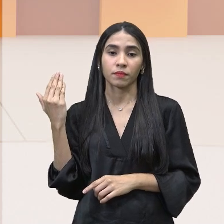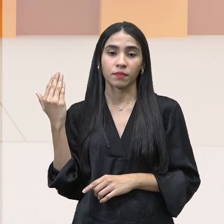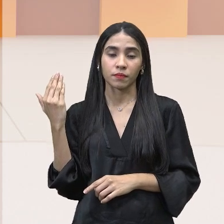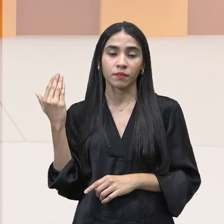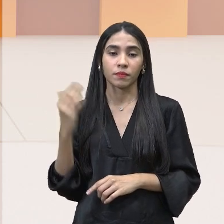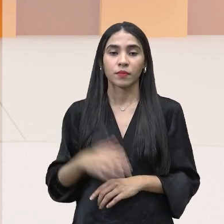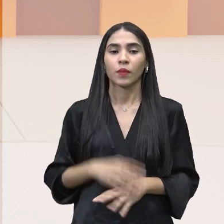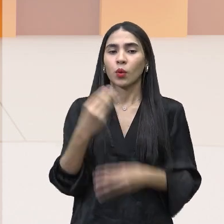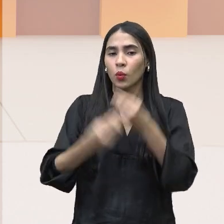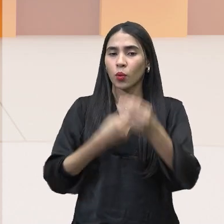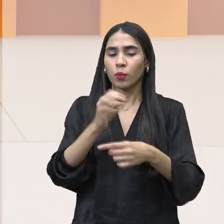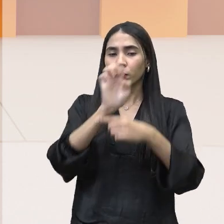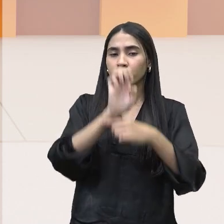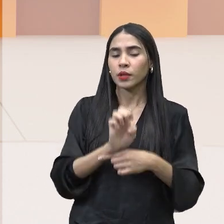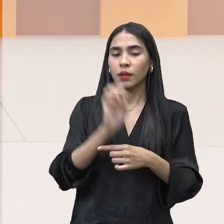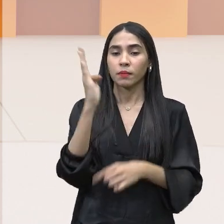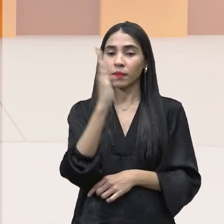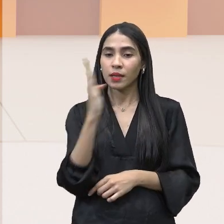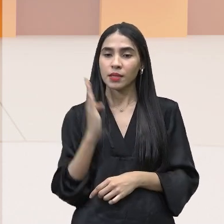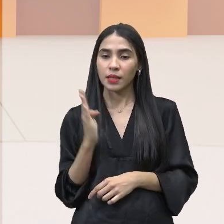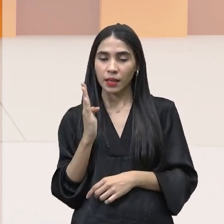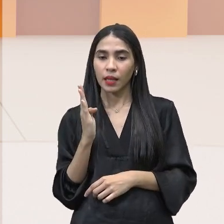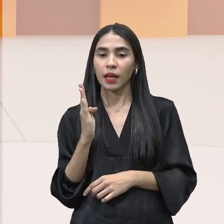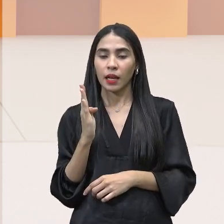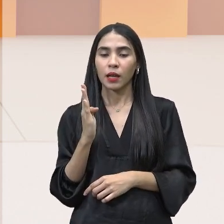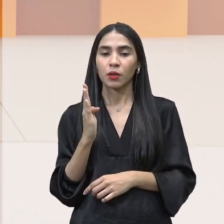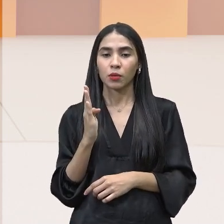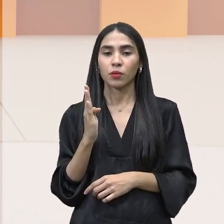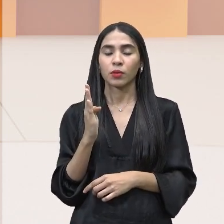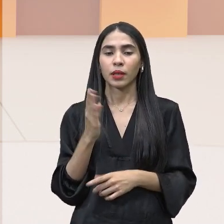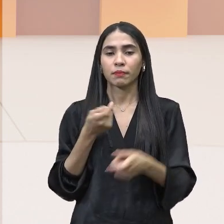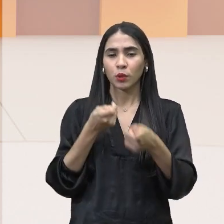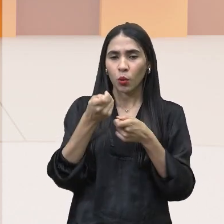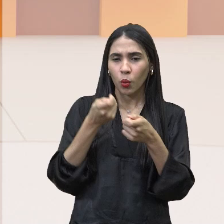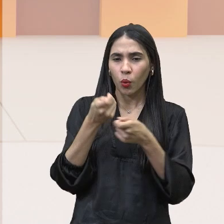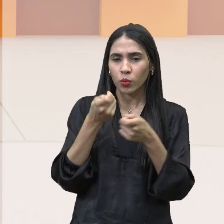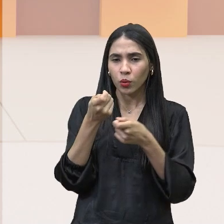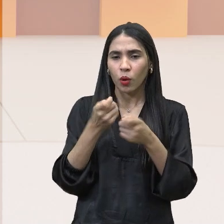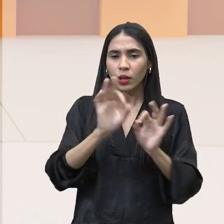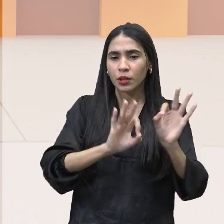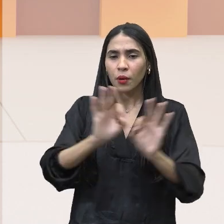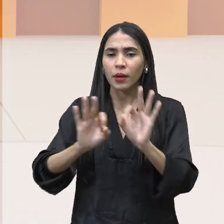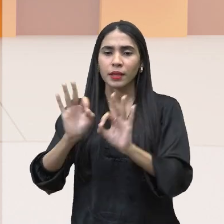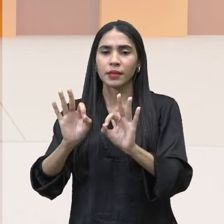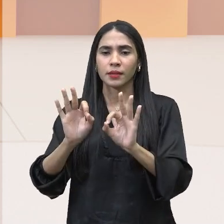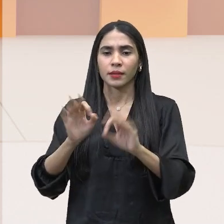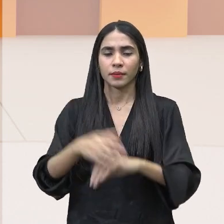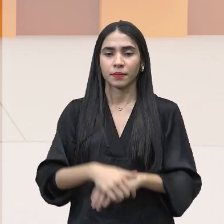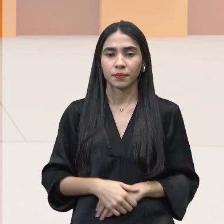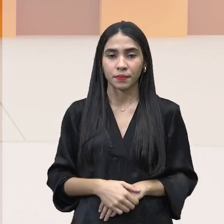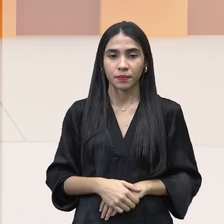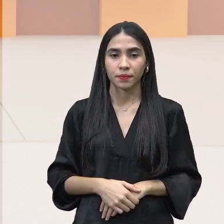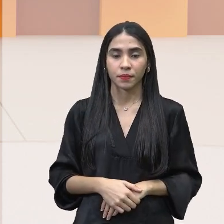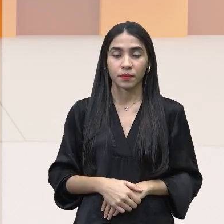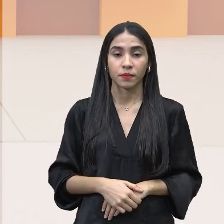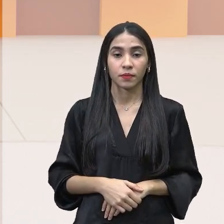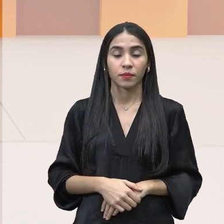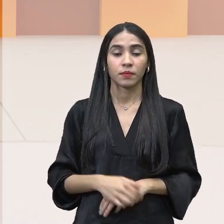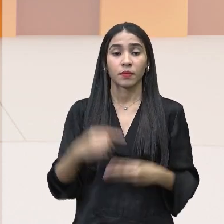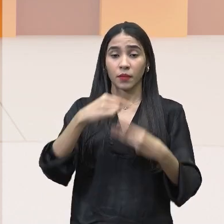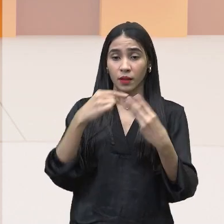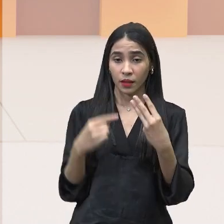Amazônia. Como é que o Estado brasileiro intervém nesse espaço tão grande, tão diverso. Vamos lá? Então,